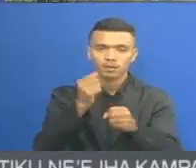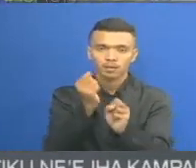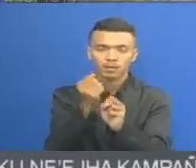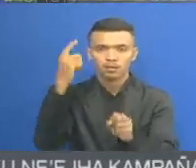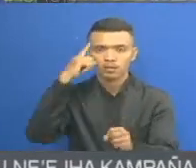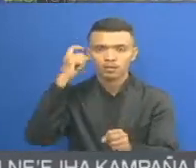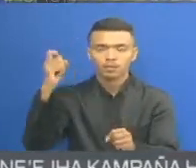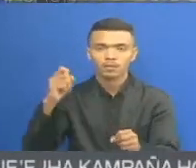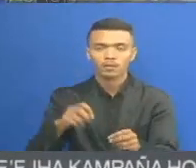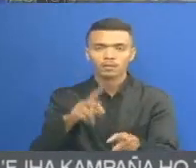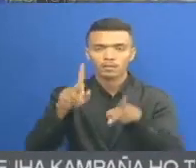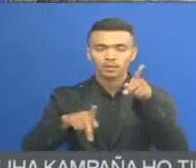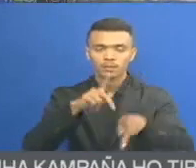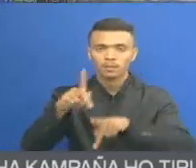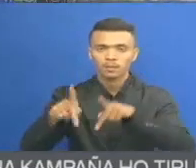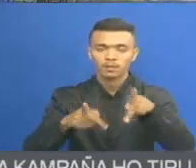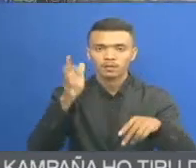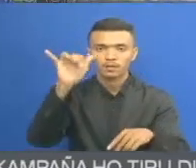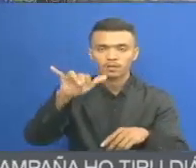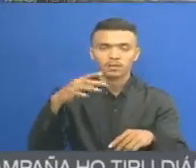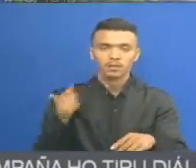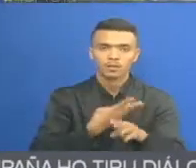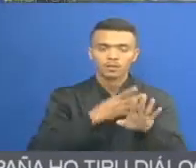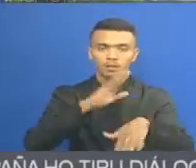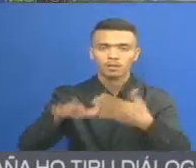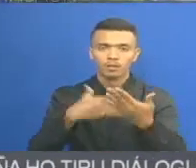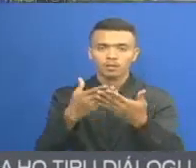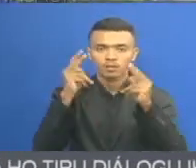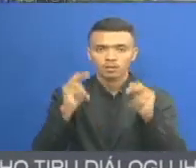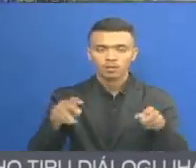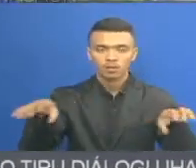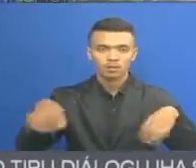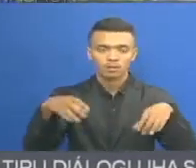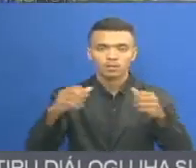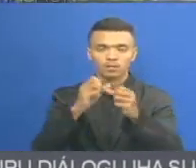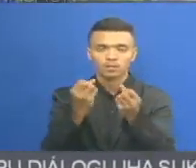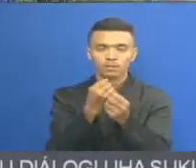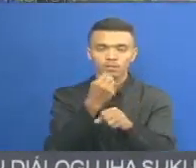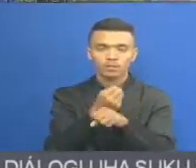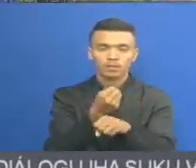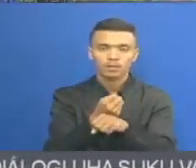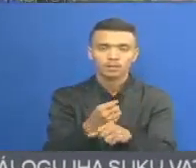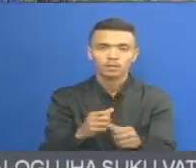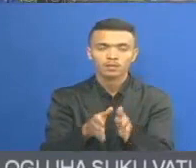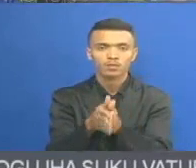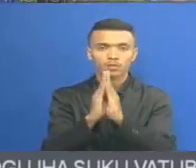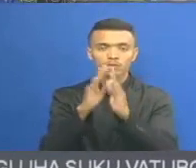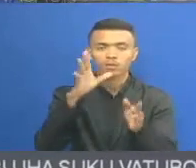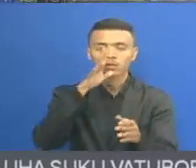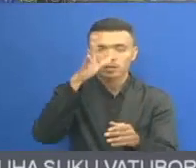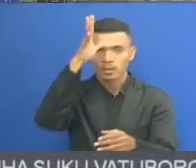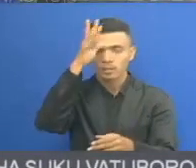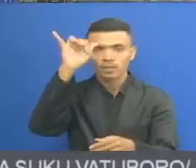tamane companheiro sira ida hotu tem que serviço macas alerta na fatini na namasira kata ita